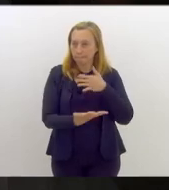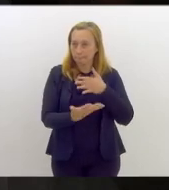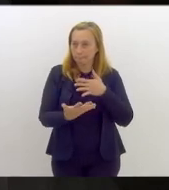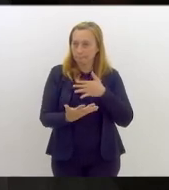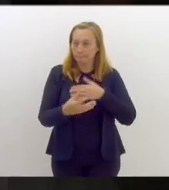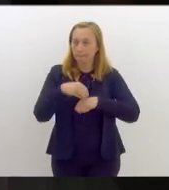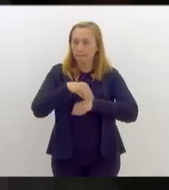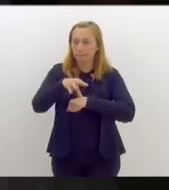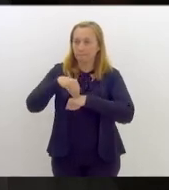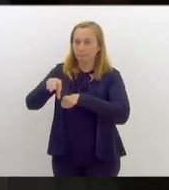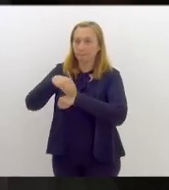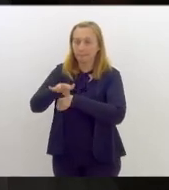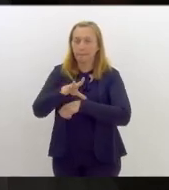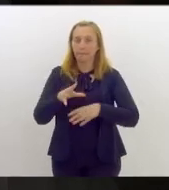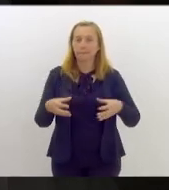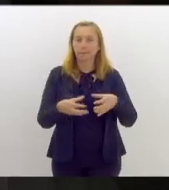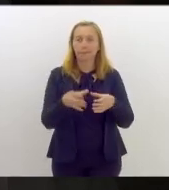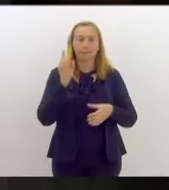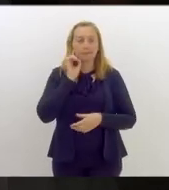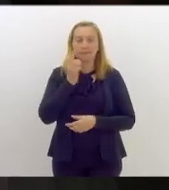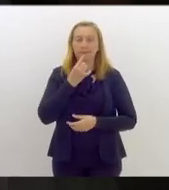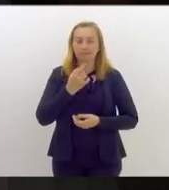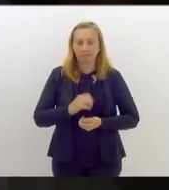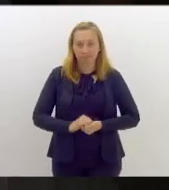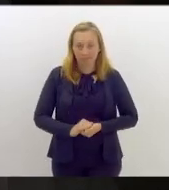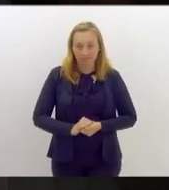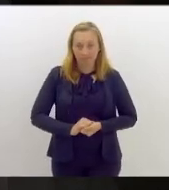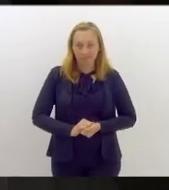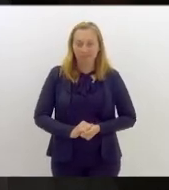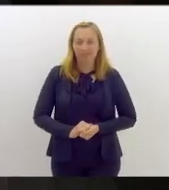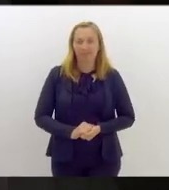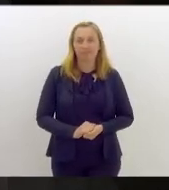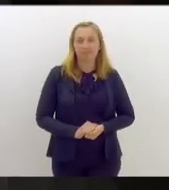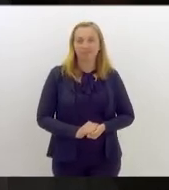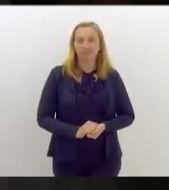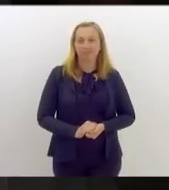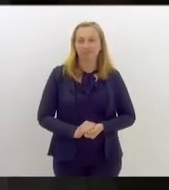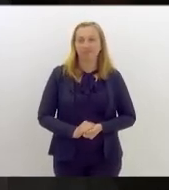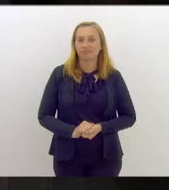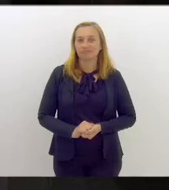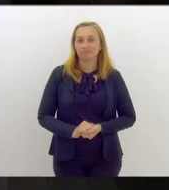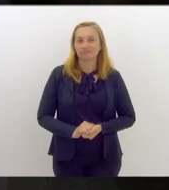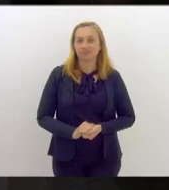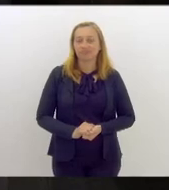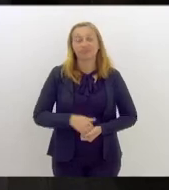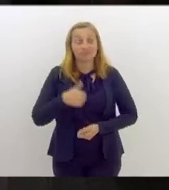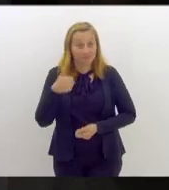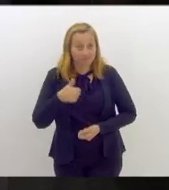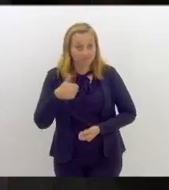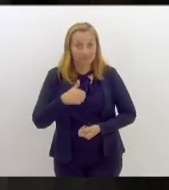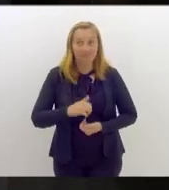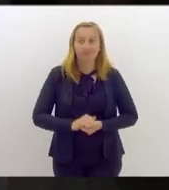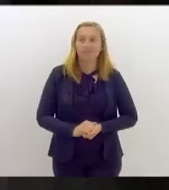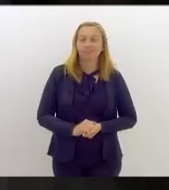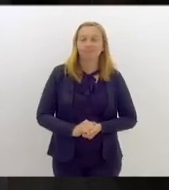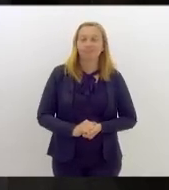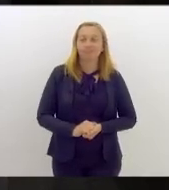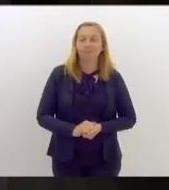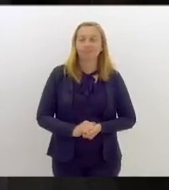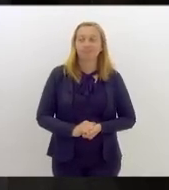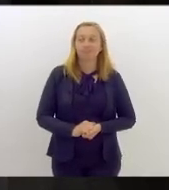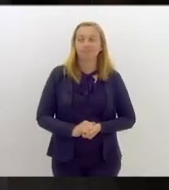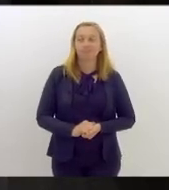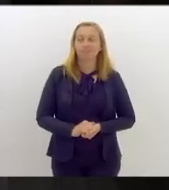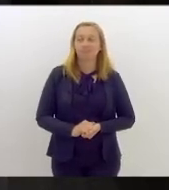Libras, que leva a nossa voz aos deficientes auditivos. Primeiro,